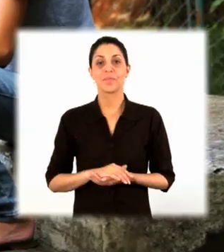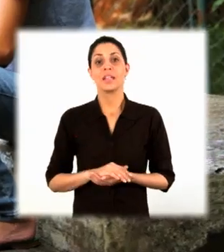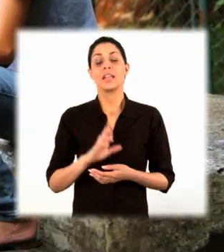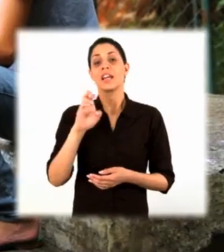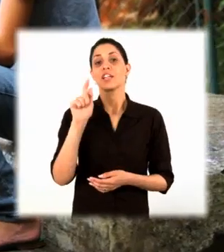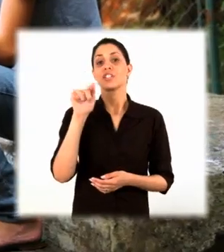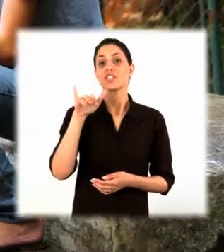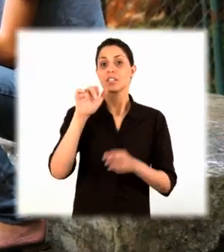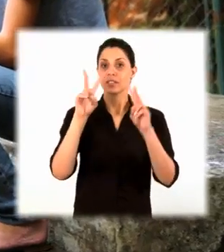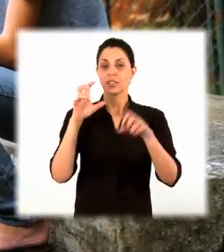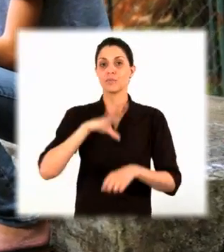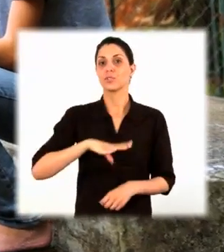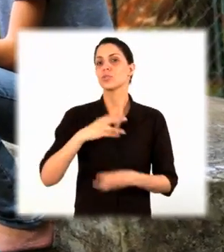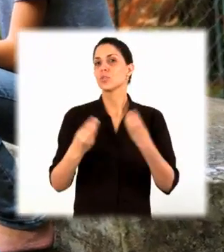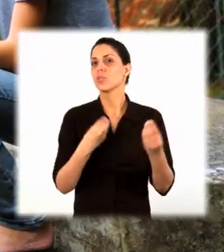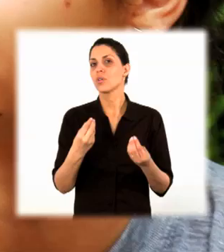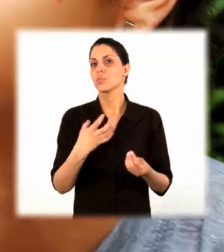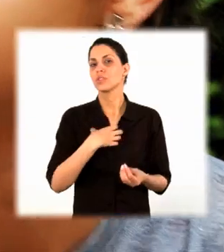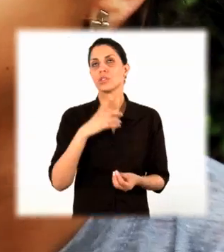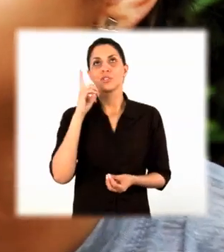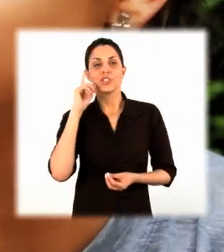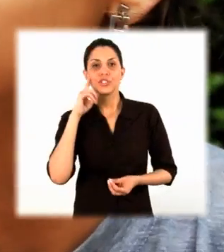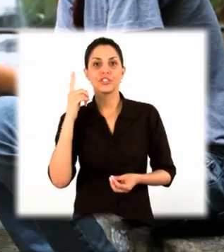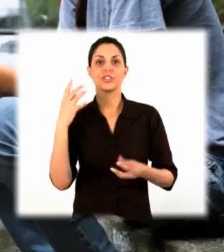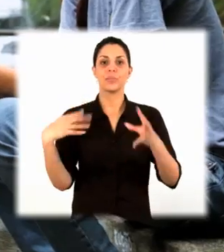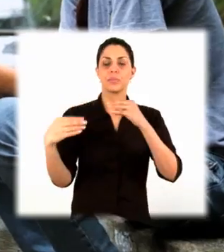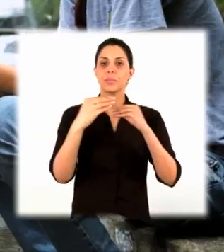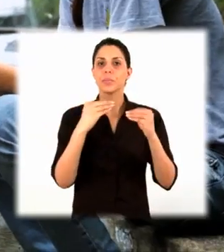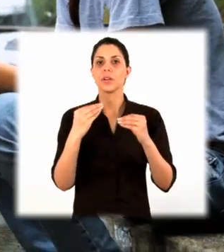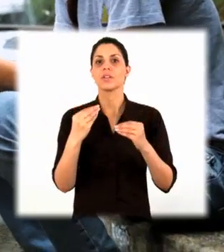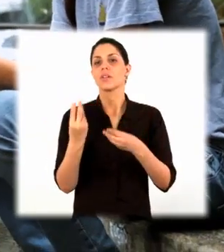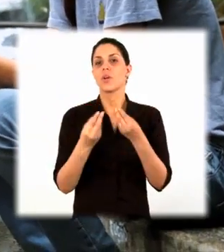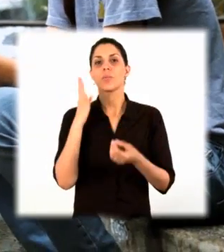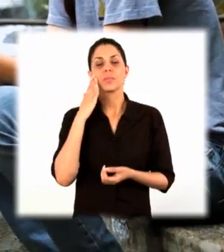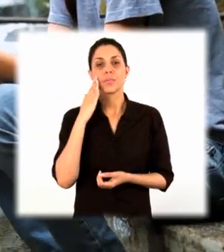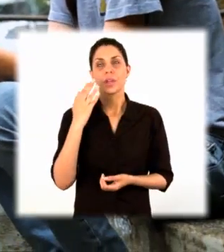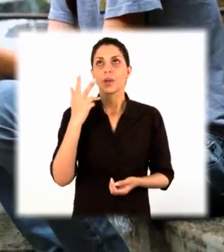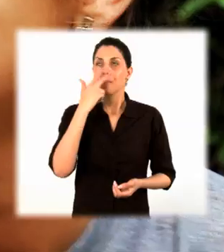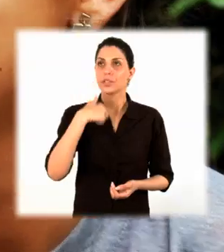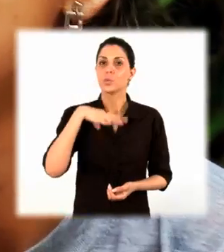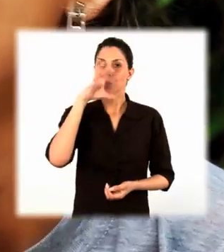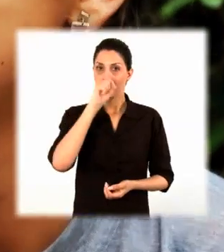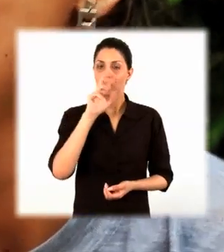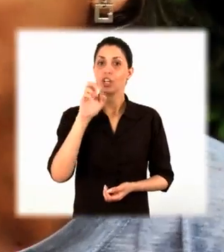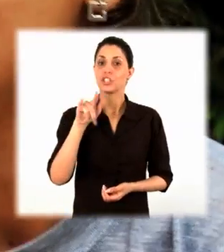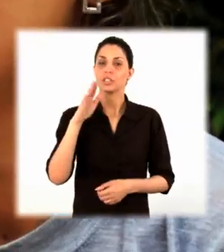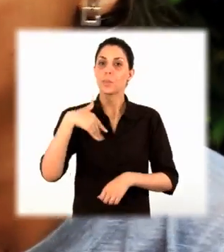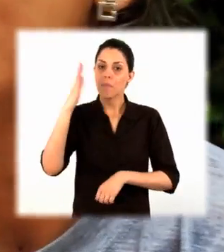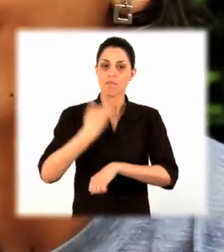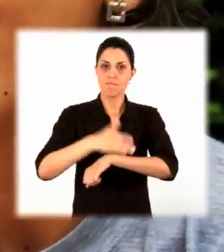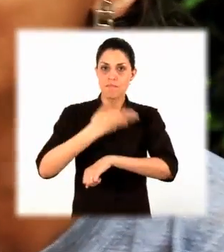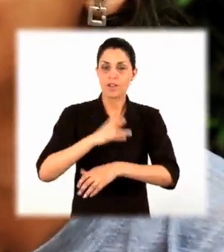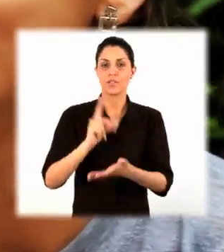E a regência? Como que fica essa questão no seu dia a dia? Como que você vê? Eu acho que eu aprendo regência mais na